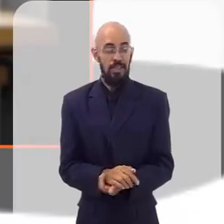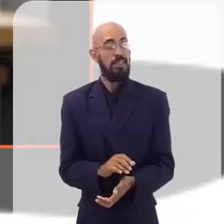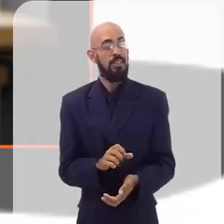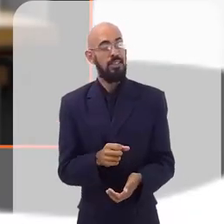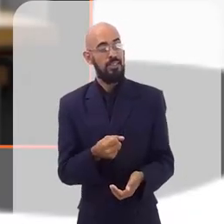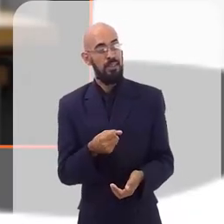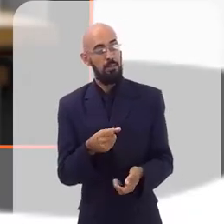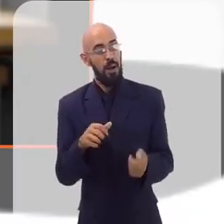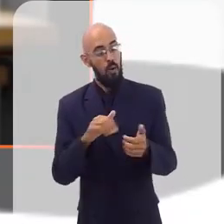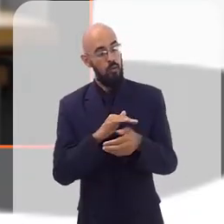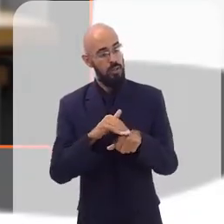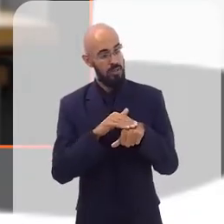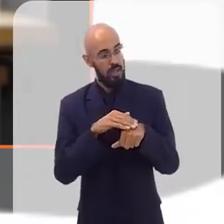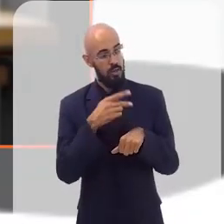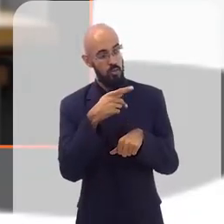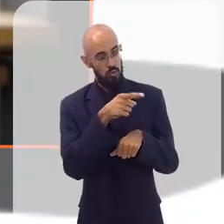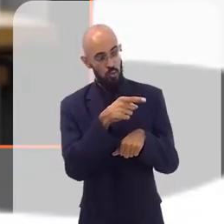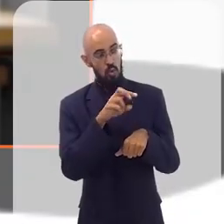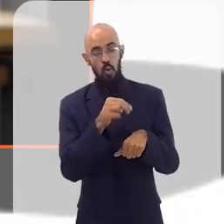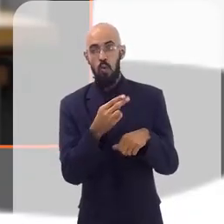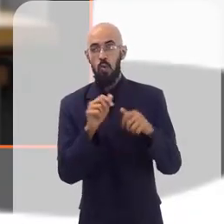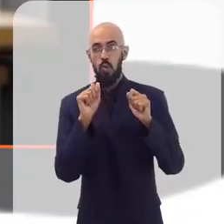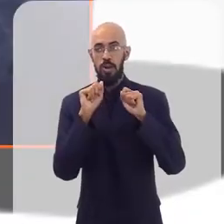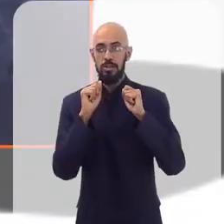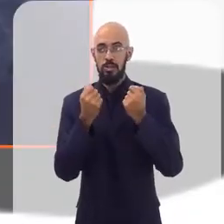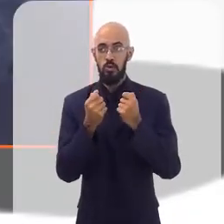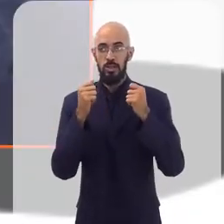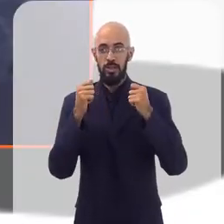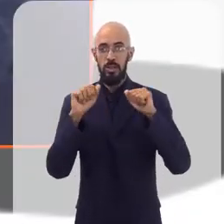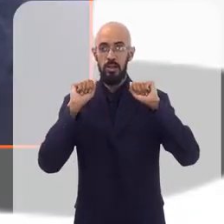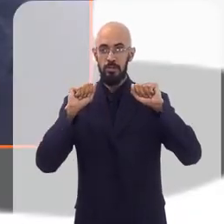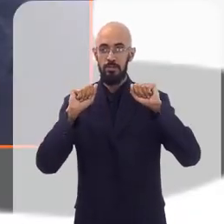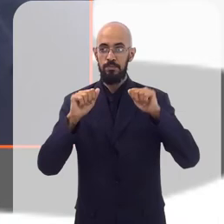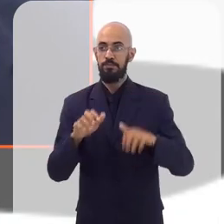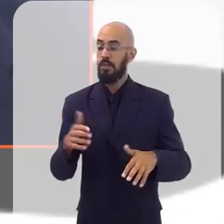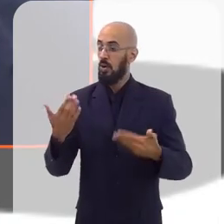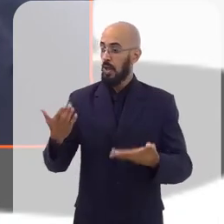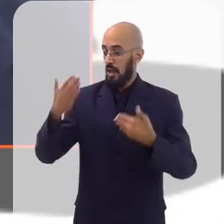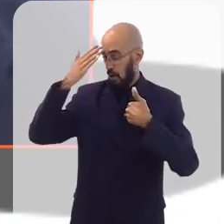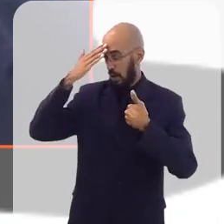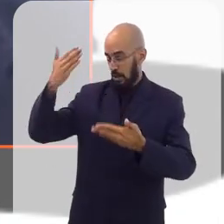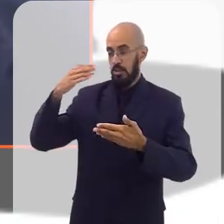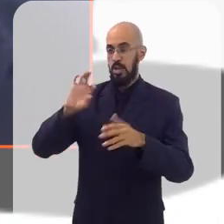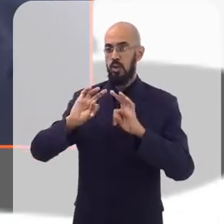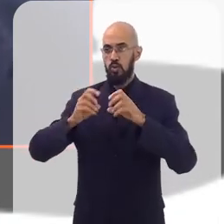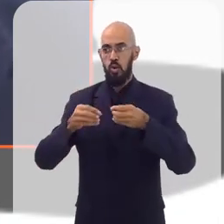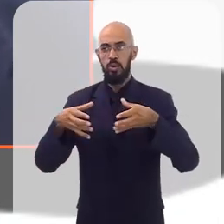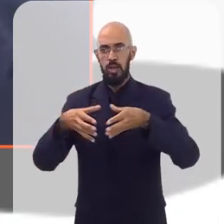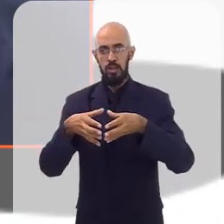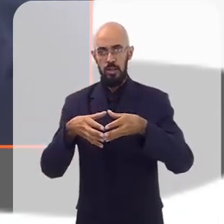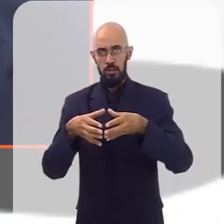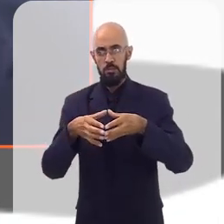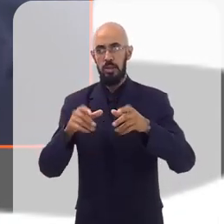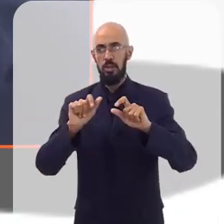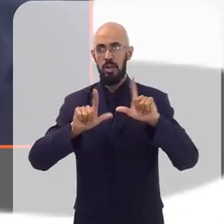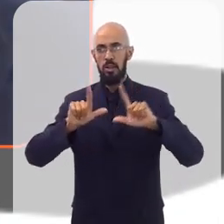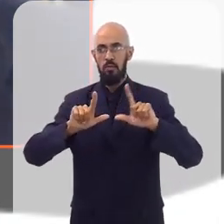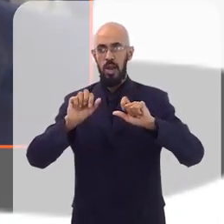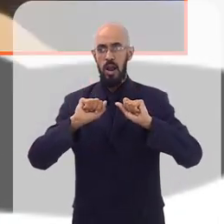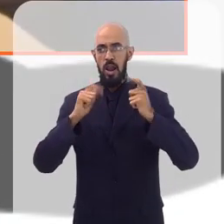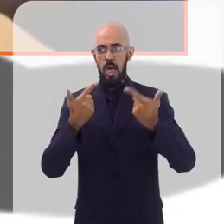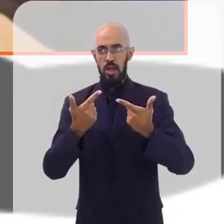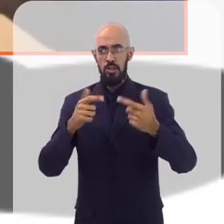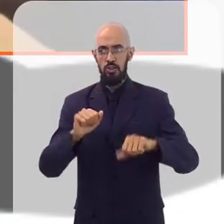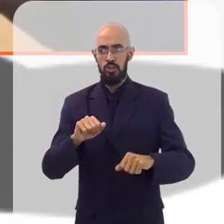e que possa falar com o senhor com a sua assessoria e sim eu quero agradecer toda equipe da TV